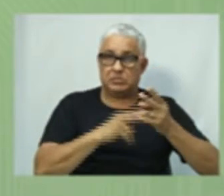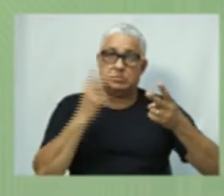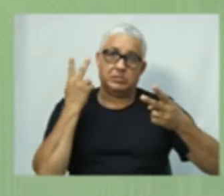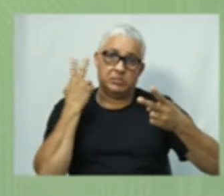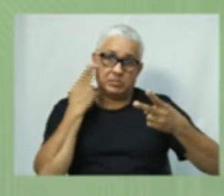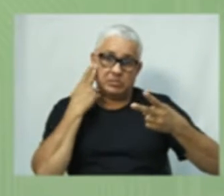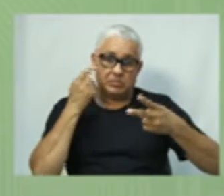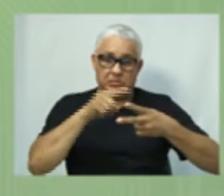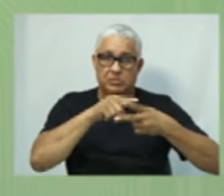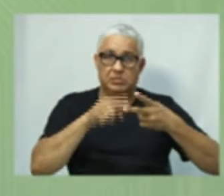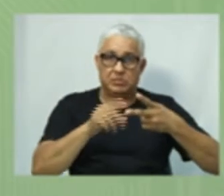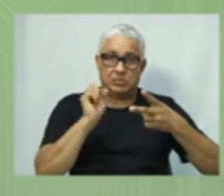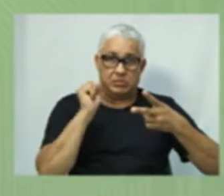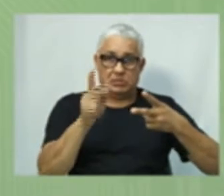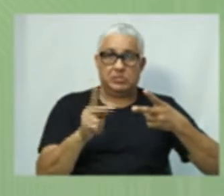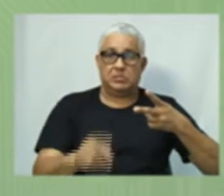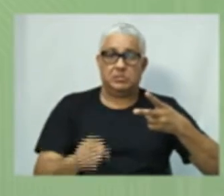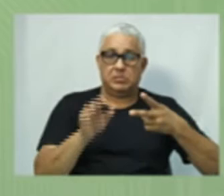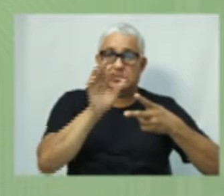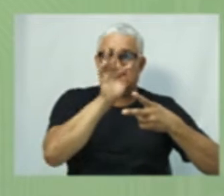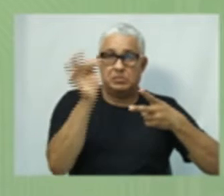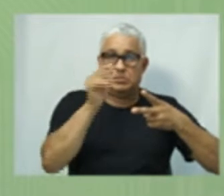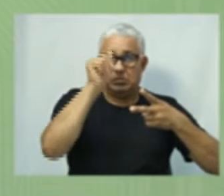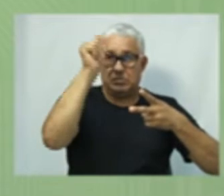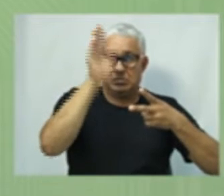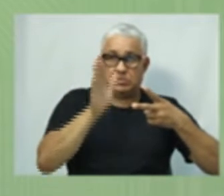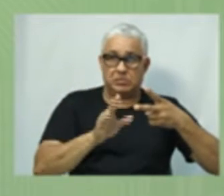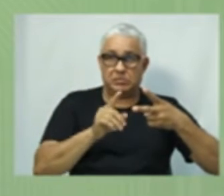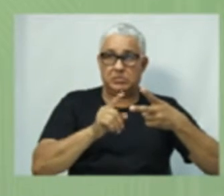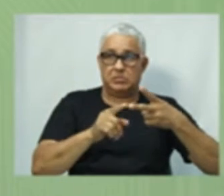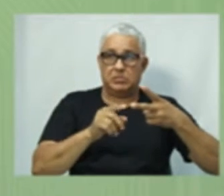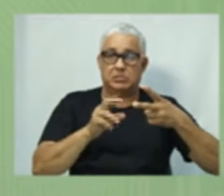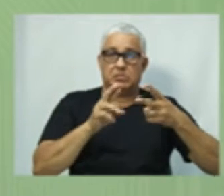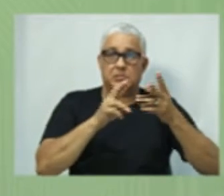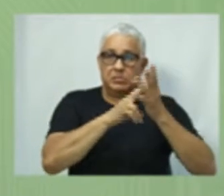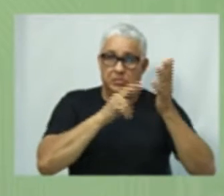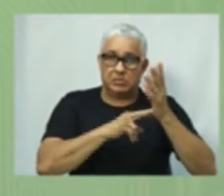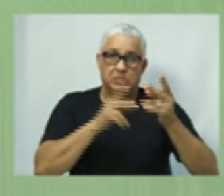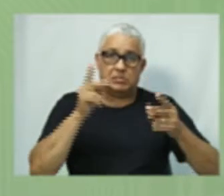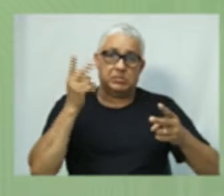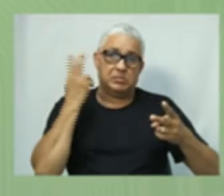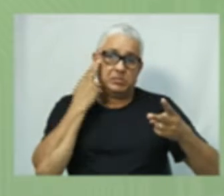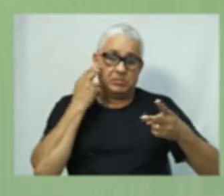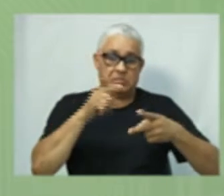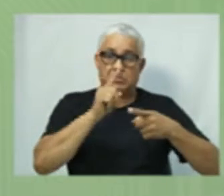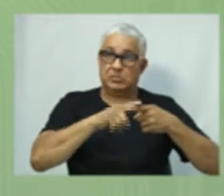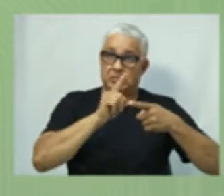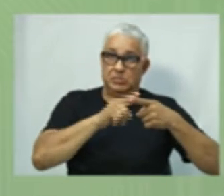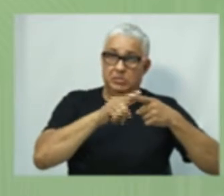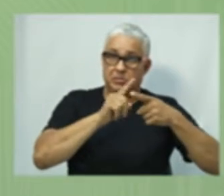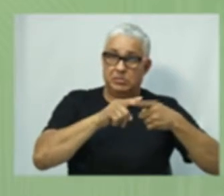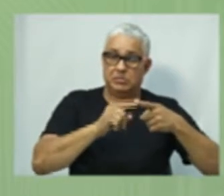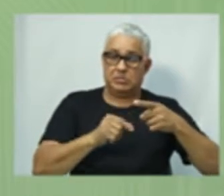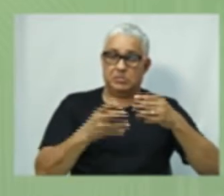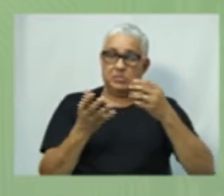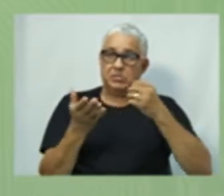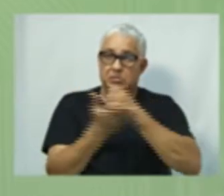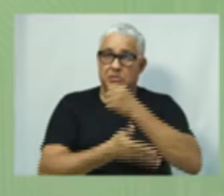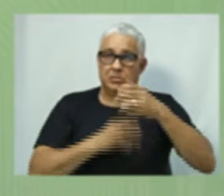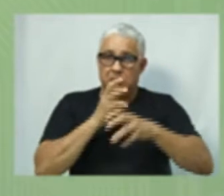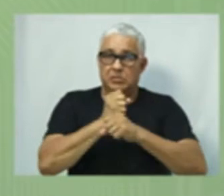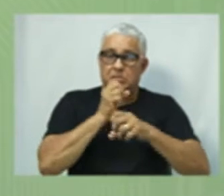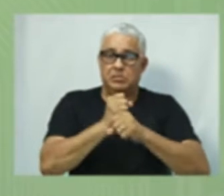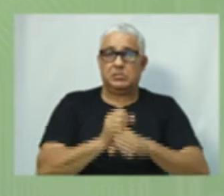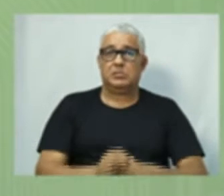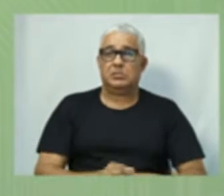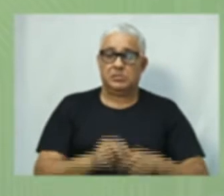normal, ok? Pelo Simples Nacional e regime normal. Enquanto o Simples Nacional tem aquela base de cálculo que vimos no ano